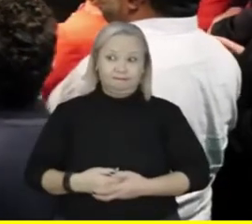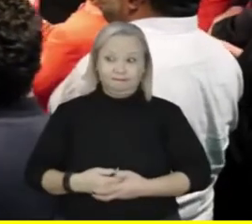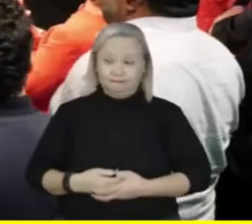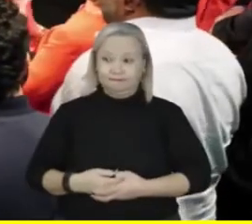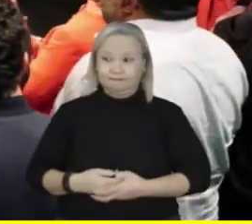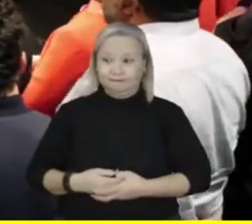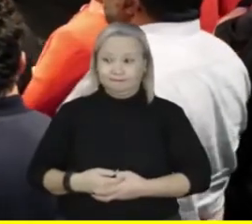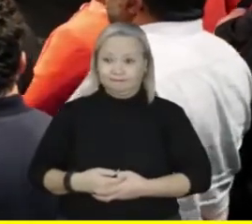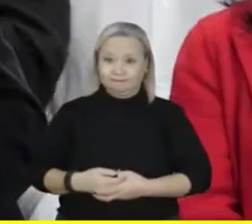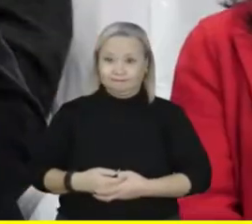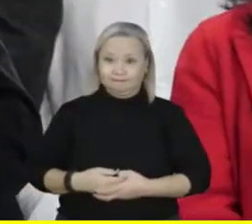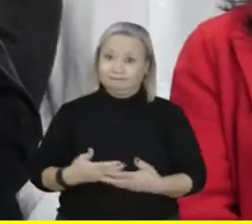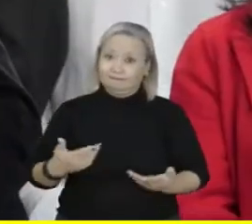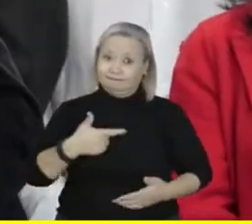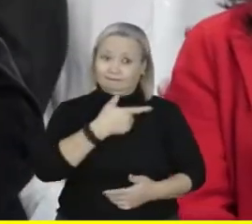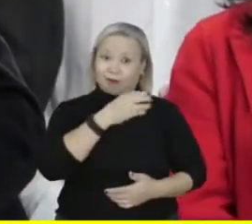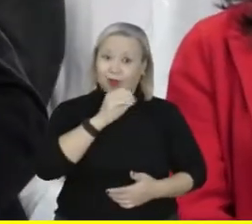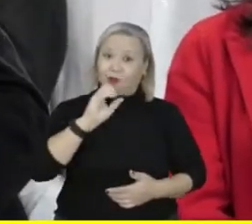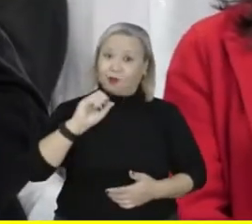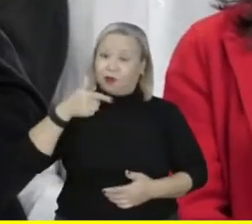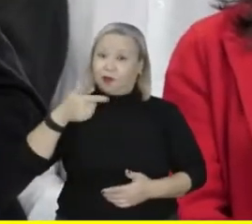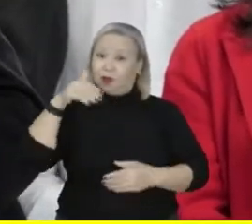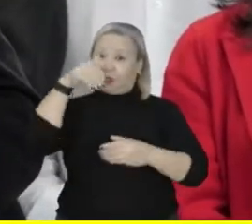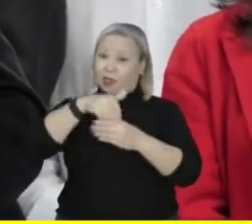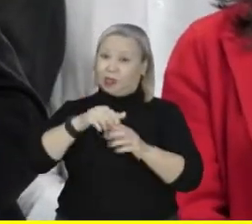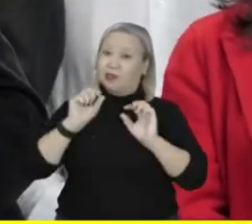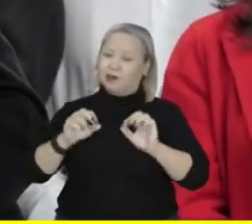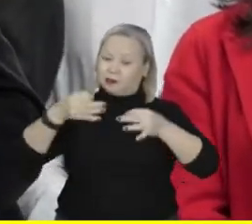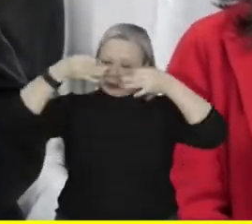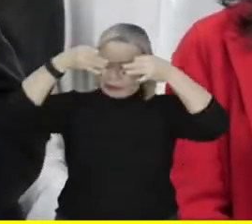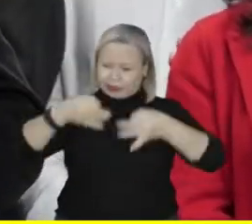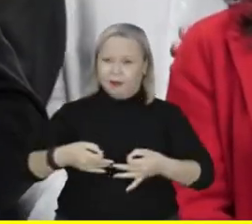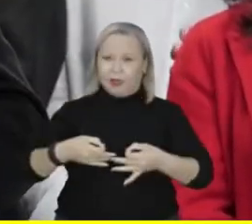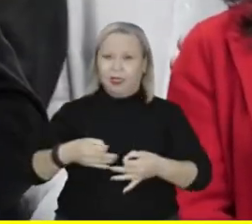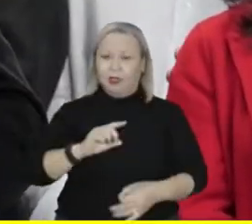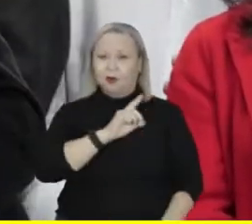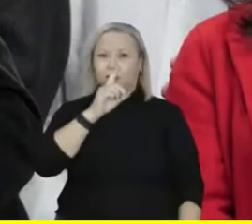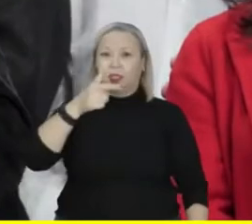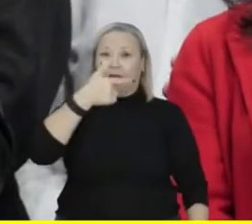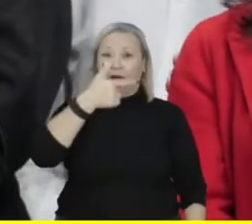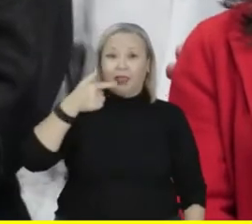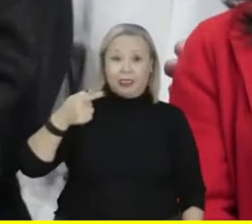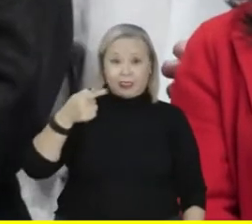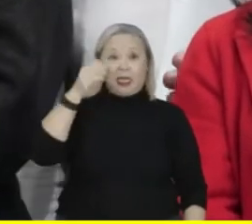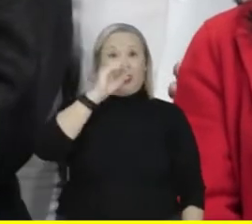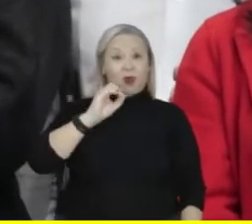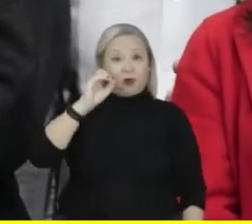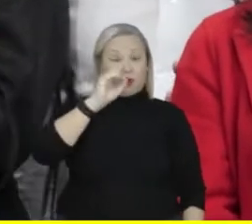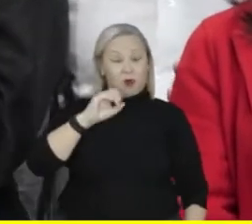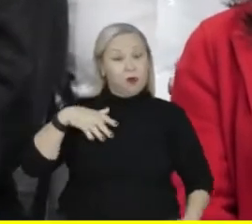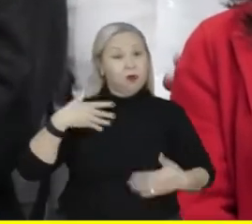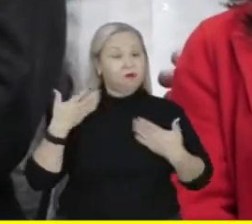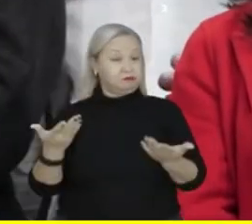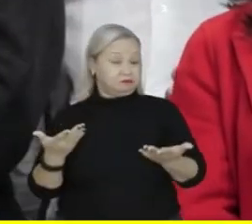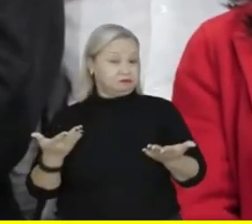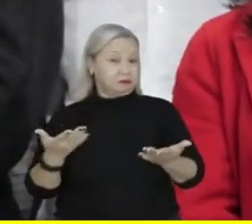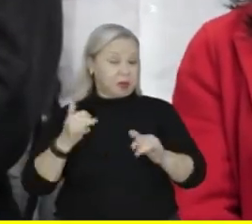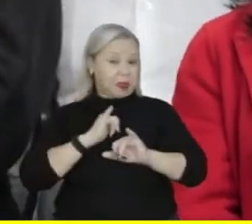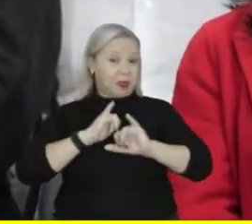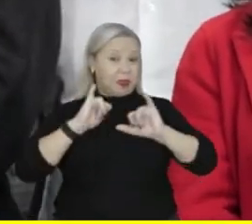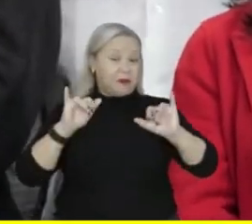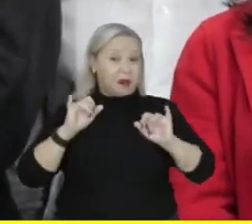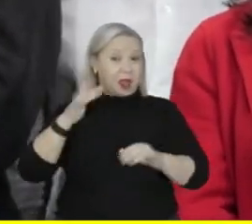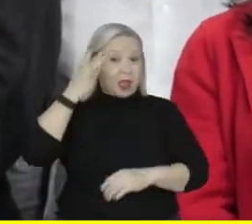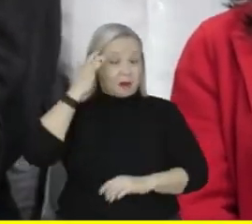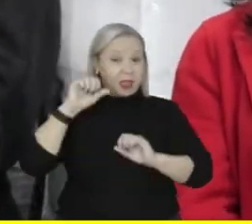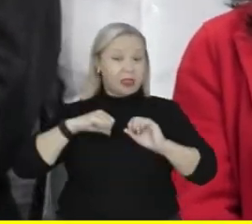2002 nas eleições se deu exatamente no dia 27 de outubro então é o seguinte a partir da manhã tem campanha